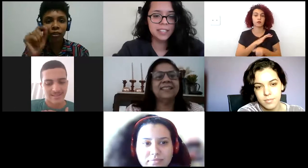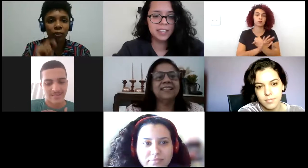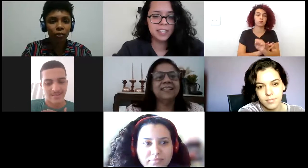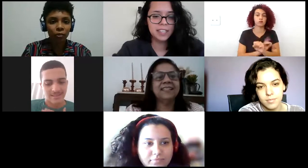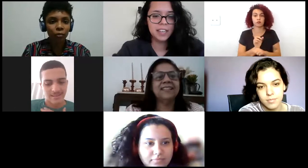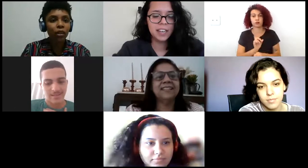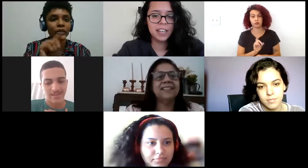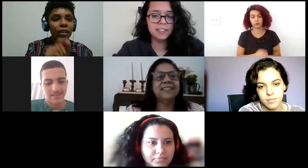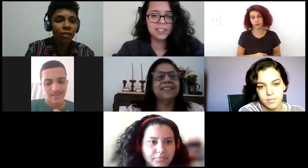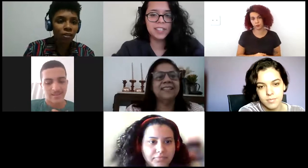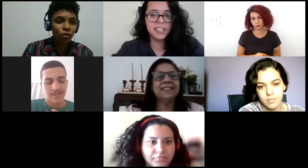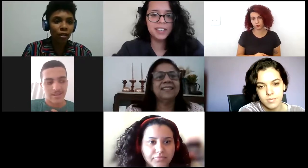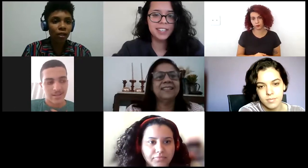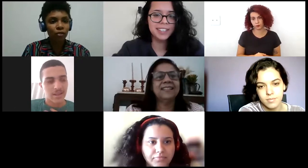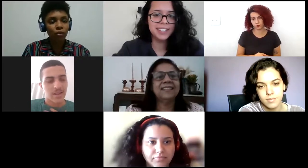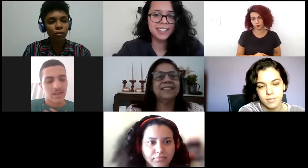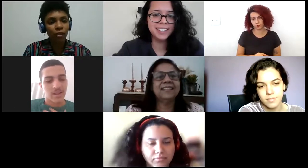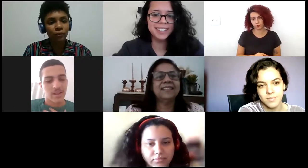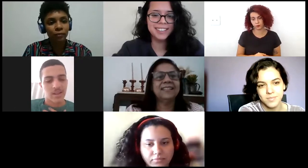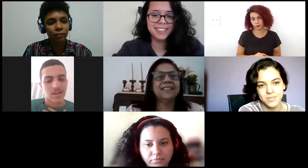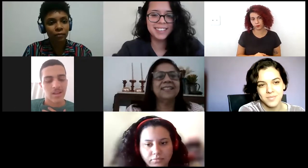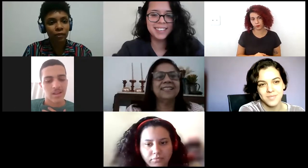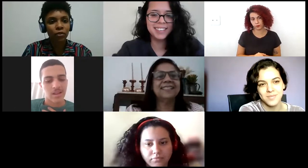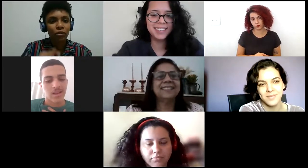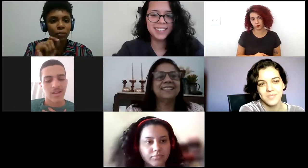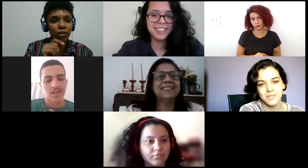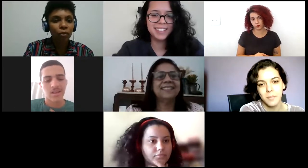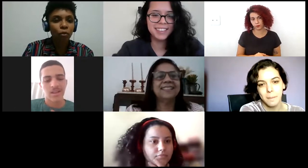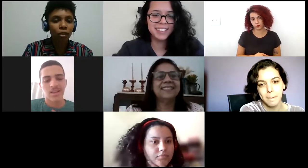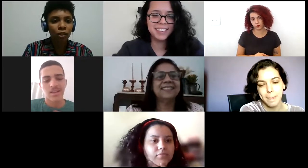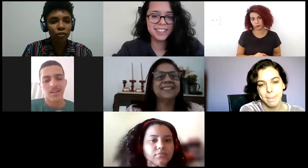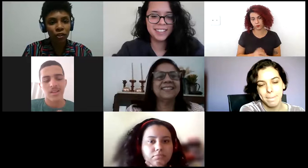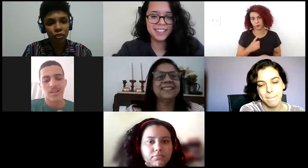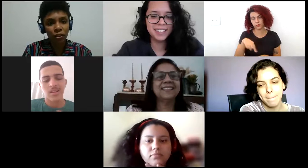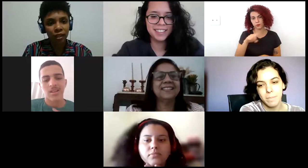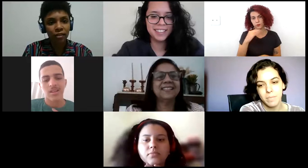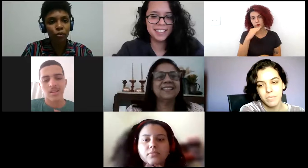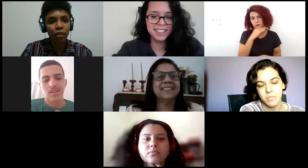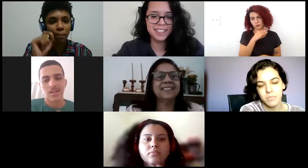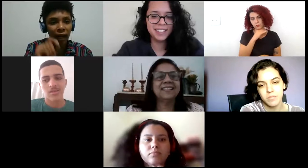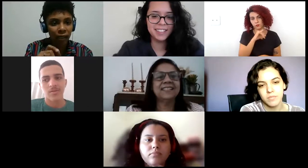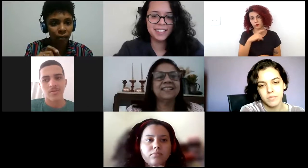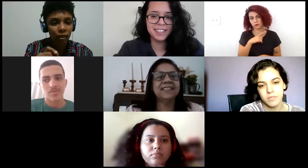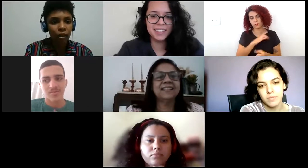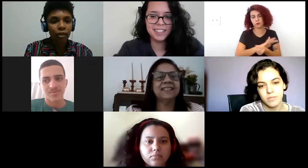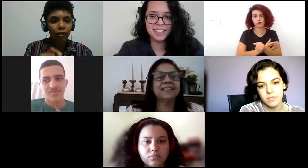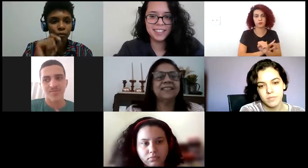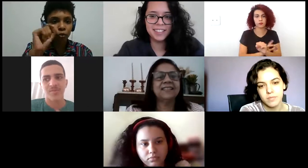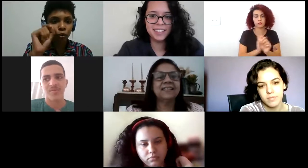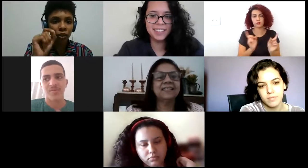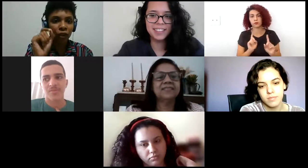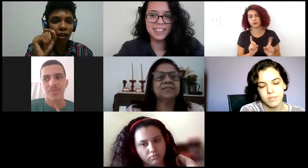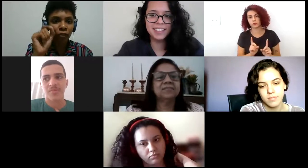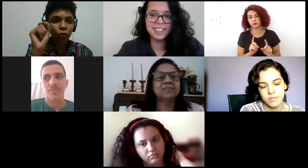e eu vou entrar também no grupo a gente vai dizer se essa história é assistir online e vocês vão perceber o quanto que a gente tem de história racista ou que apagam